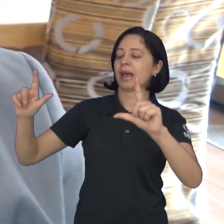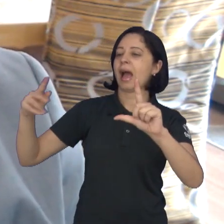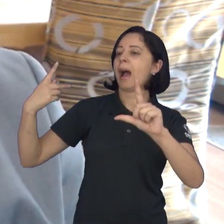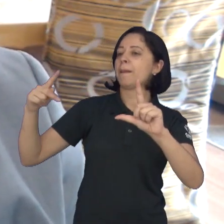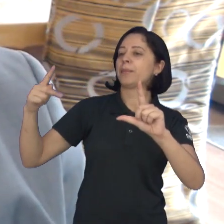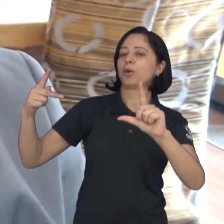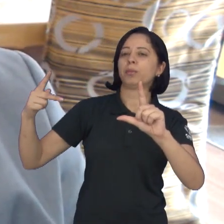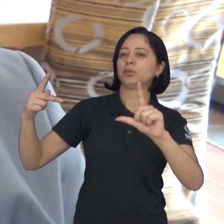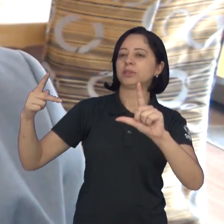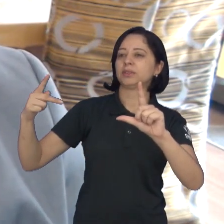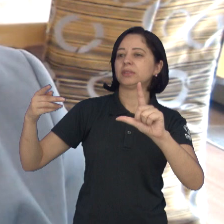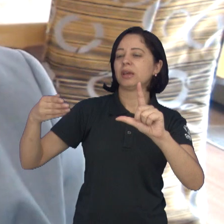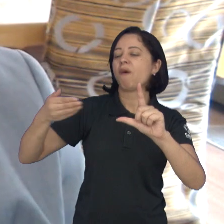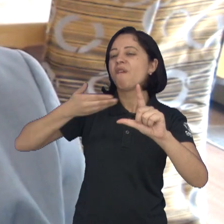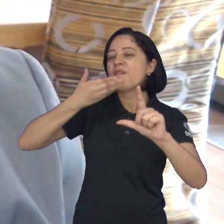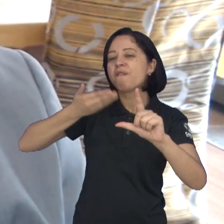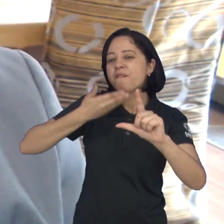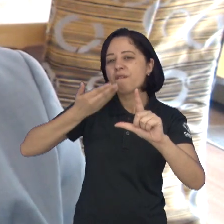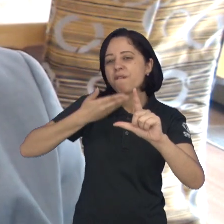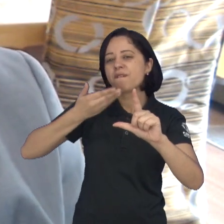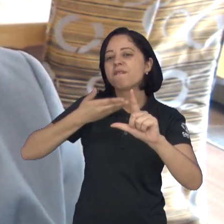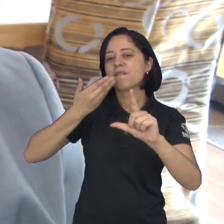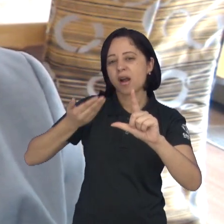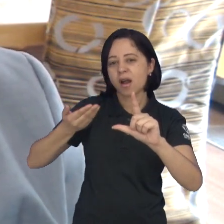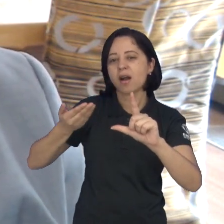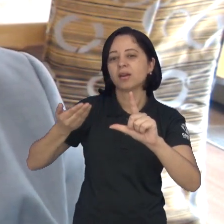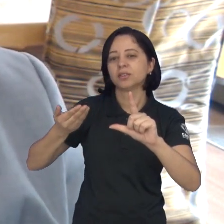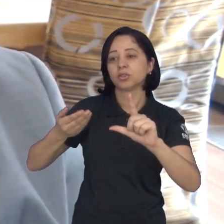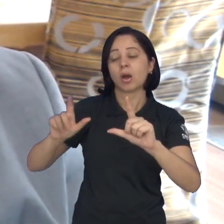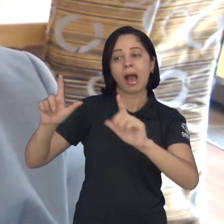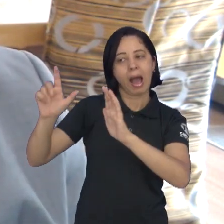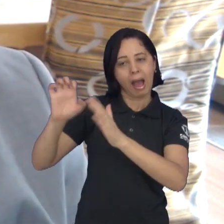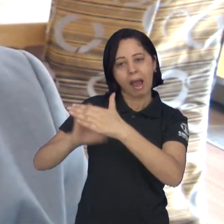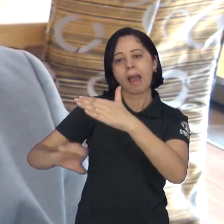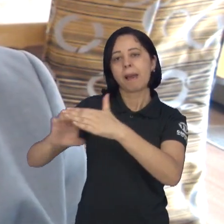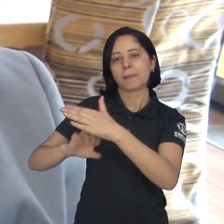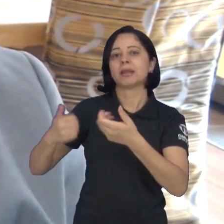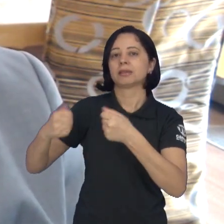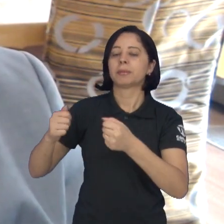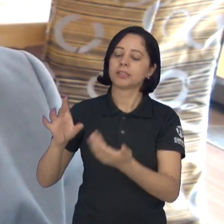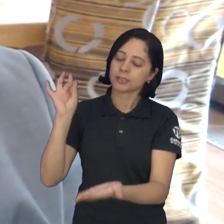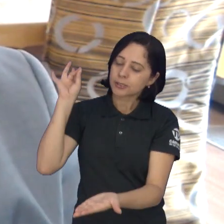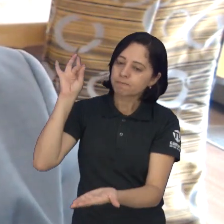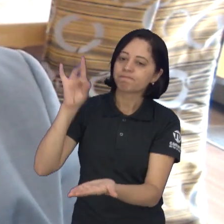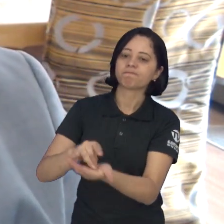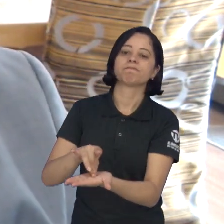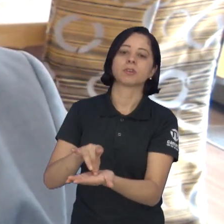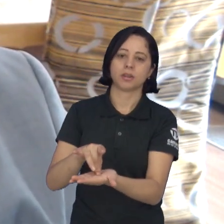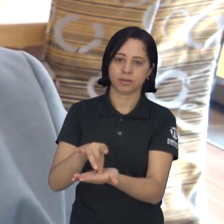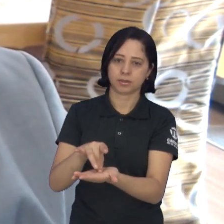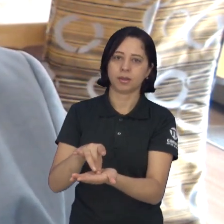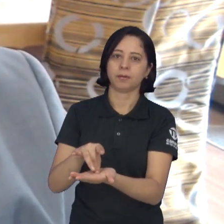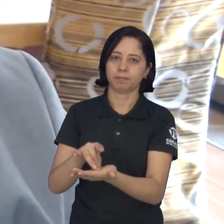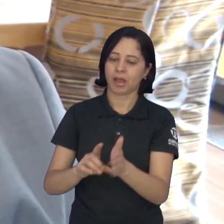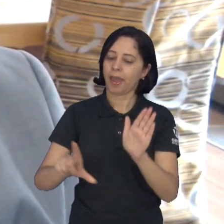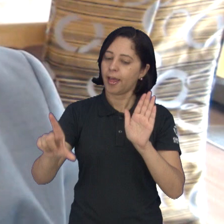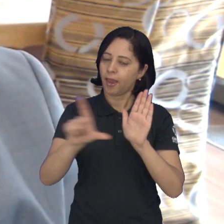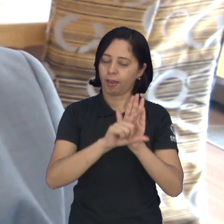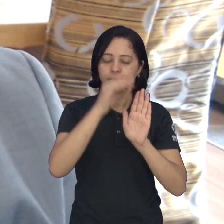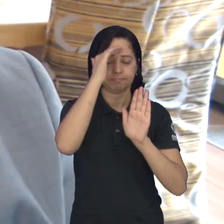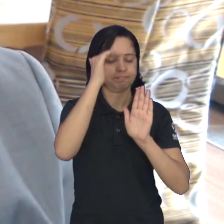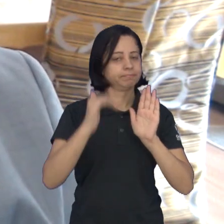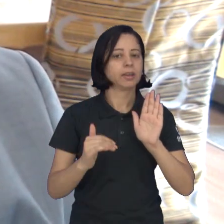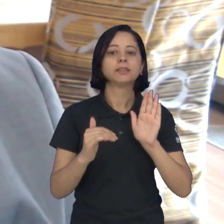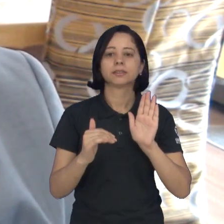justamente para capturar consumidores, essa situação é completamente ilegal e é